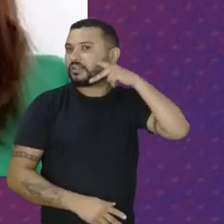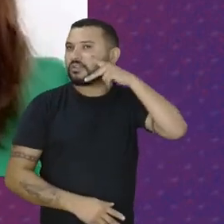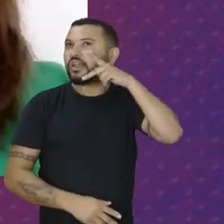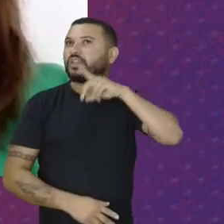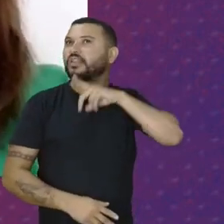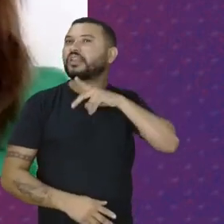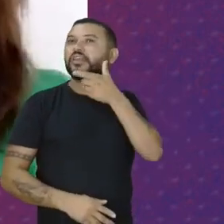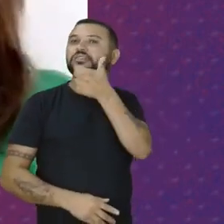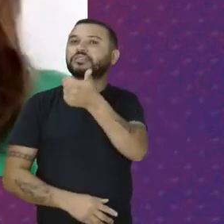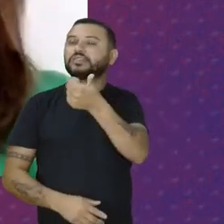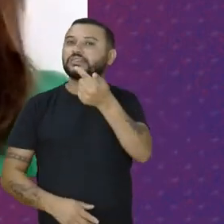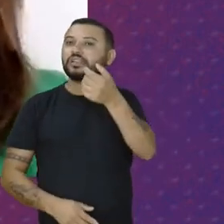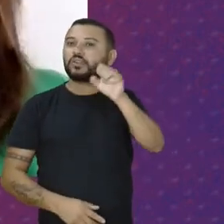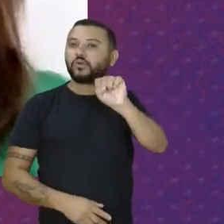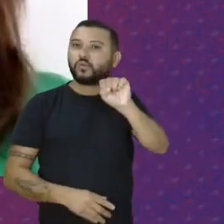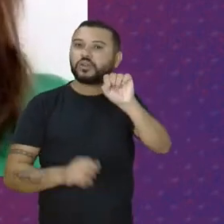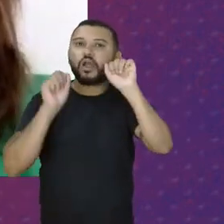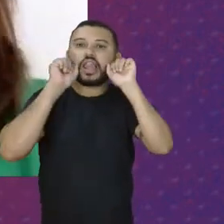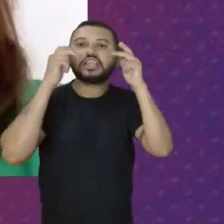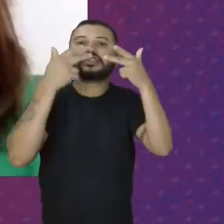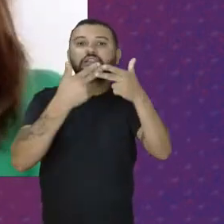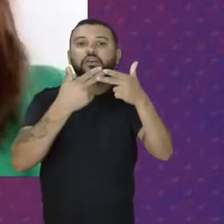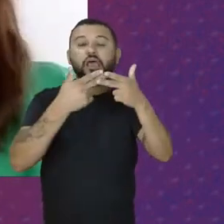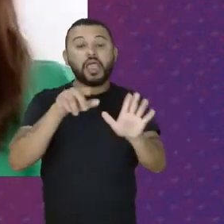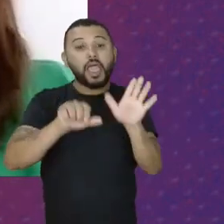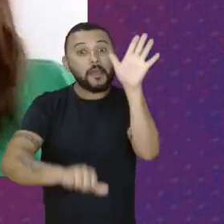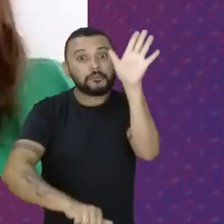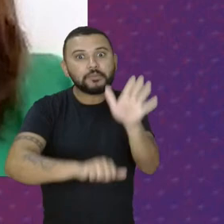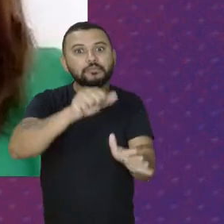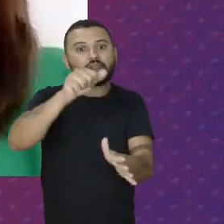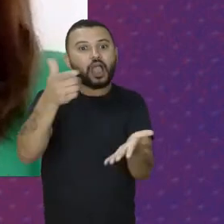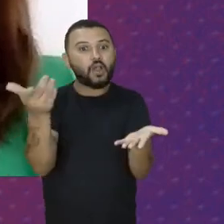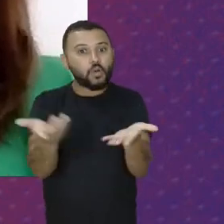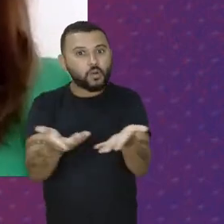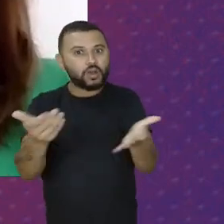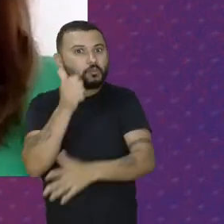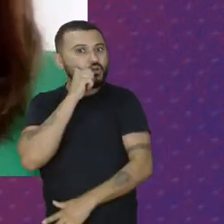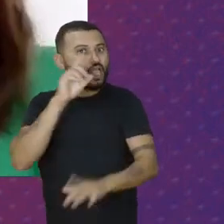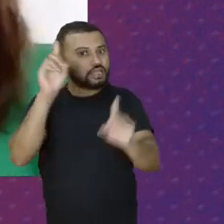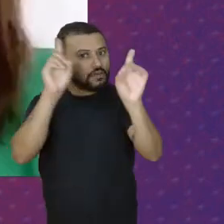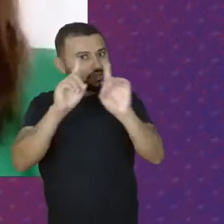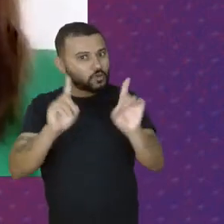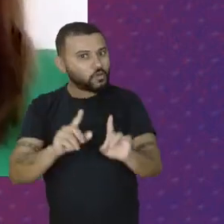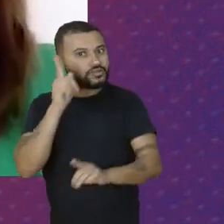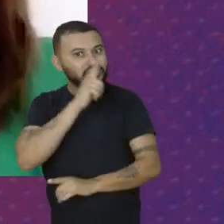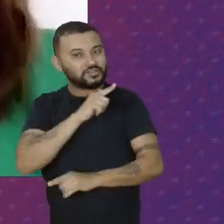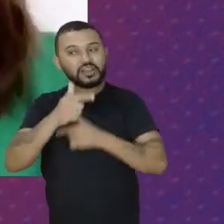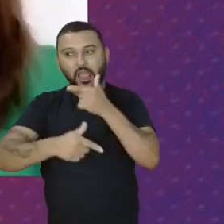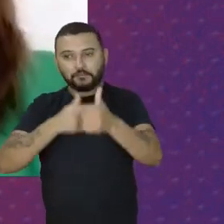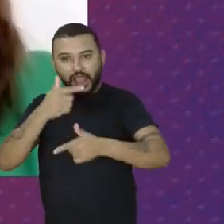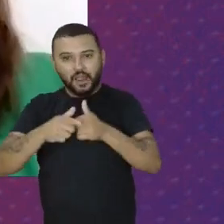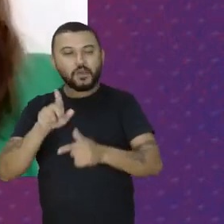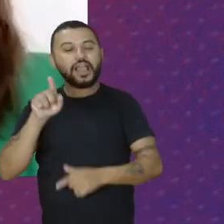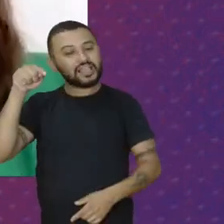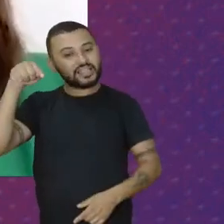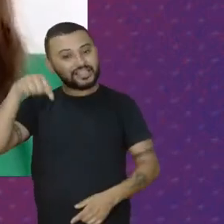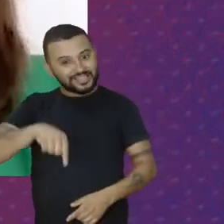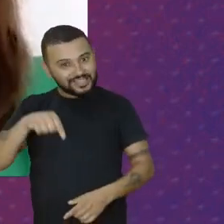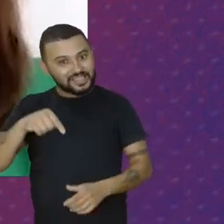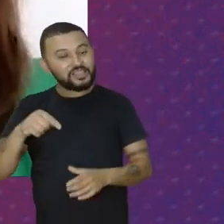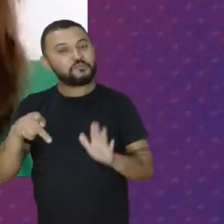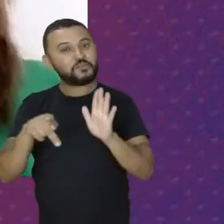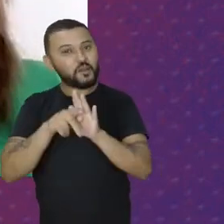188 anos de Assembleia Legislativa, é a primeira mulher com deficiência a ocupar uma cadeira